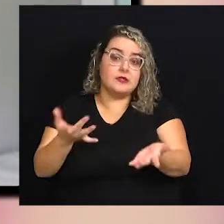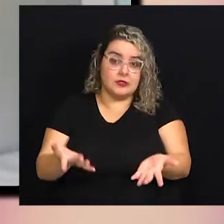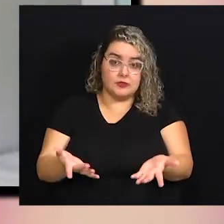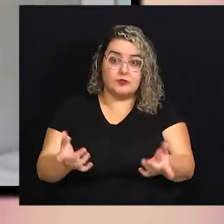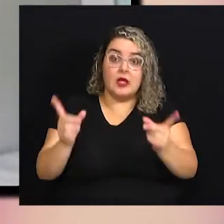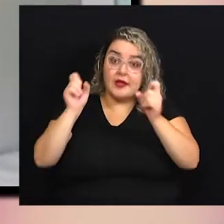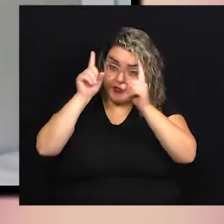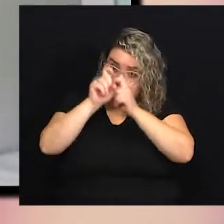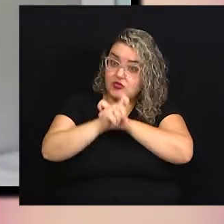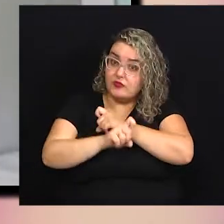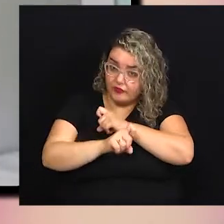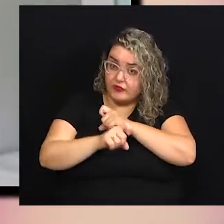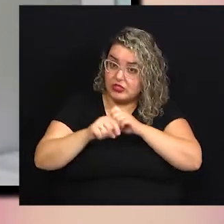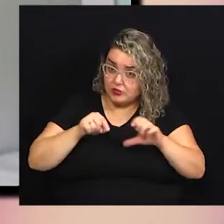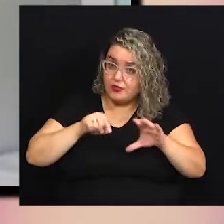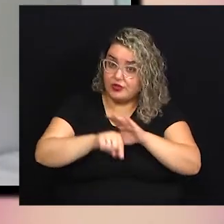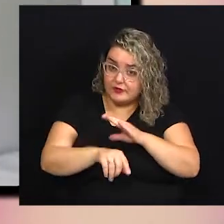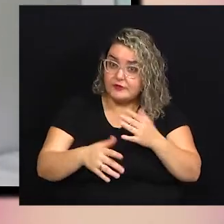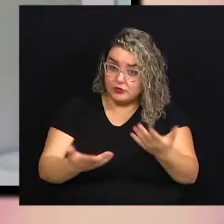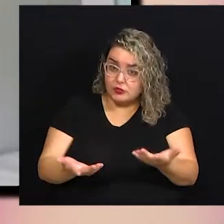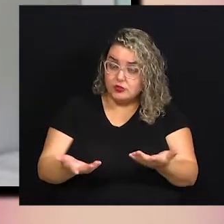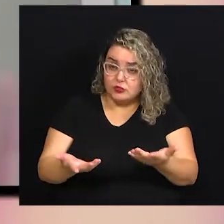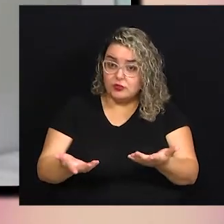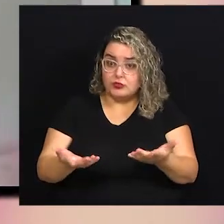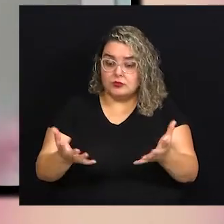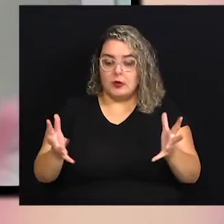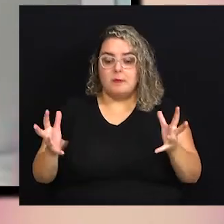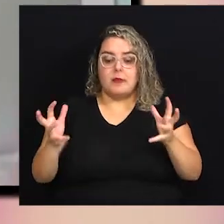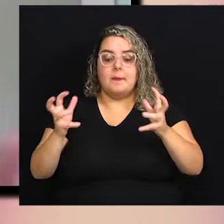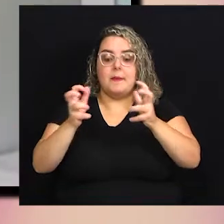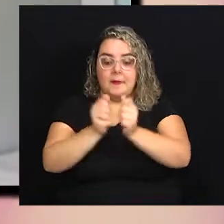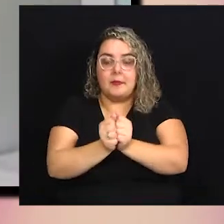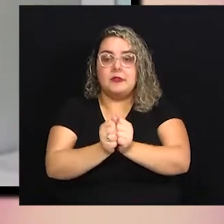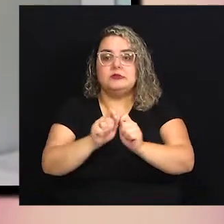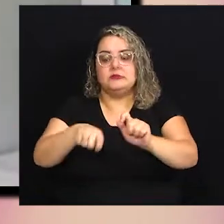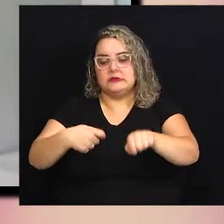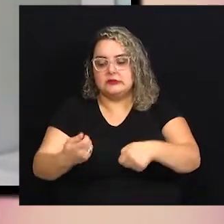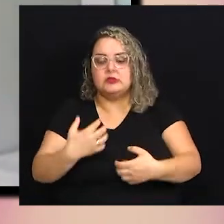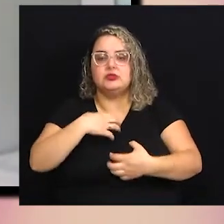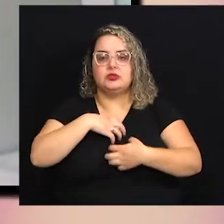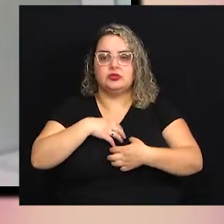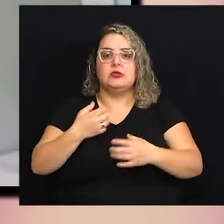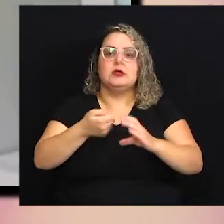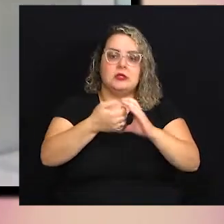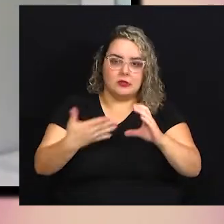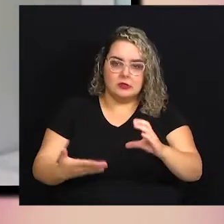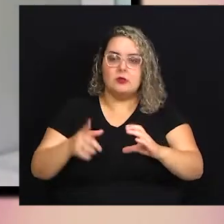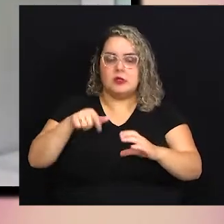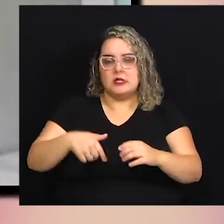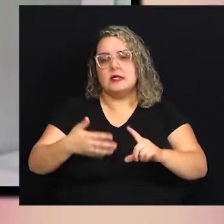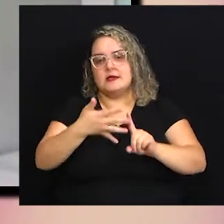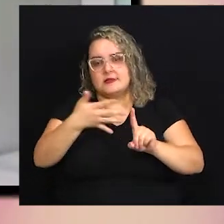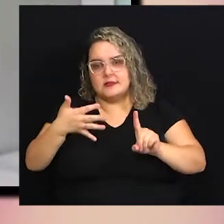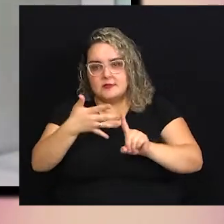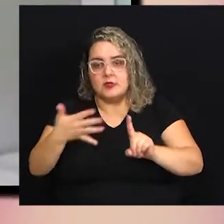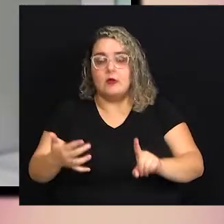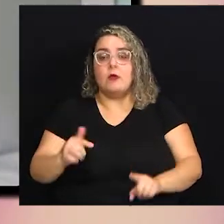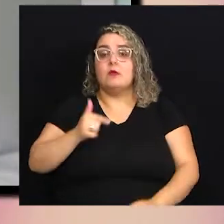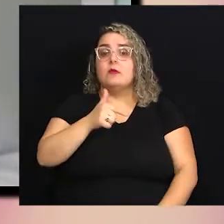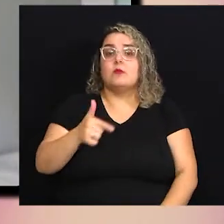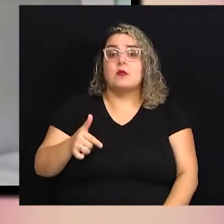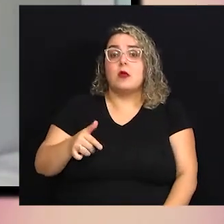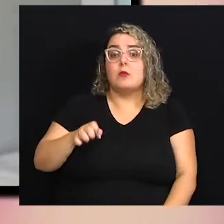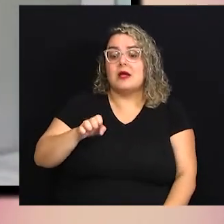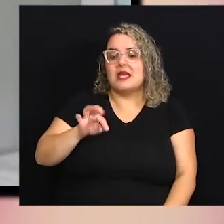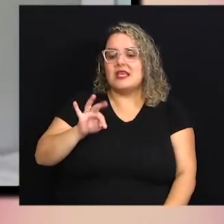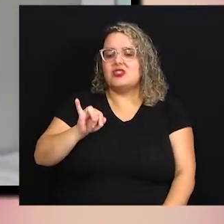verdade, é uma coisa complexa, né? É um conjunto de sinais e sintomas, isso caracteriza a síndrome, né? E não